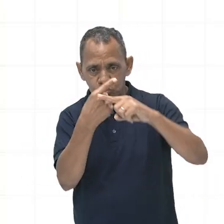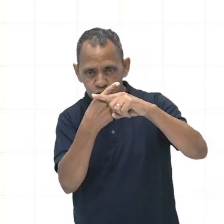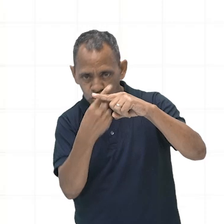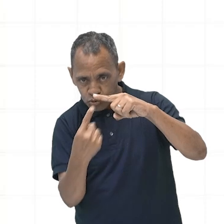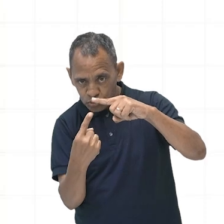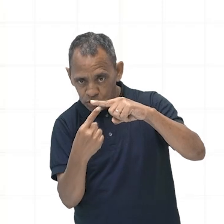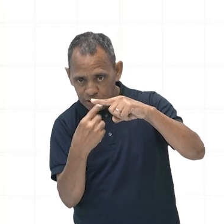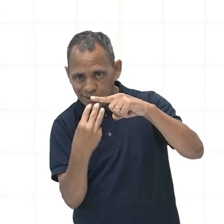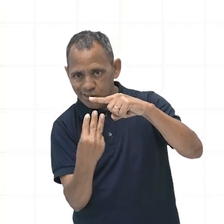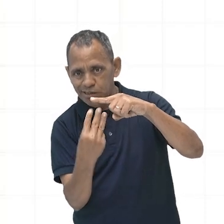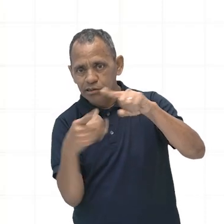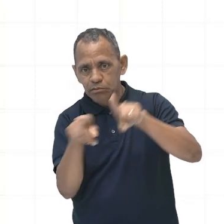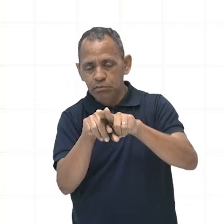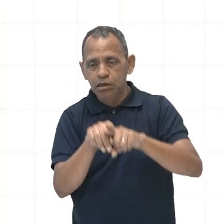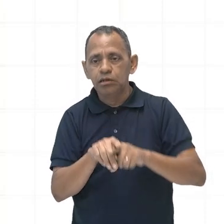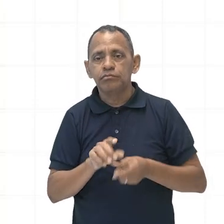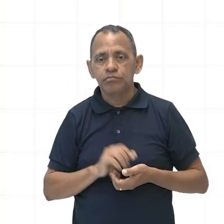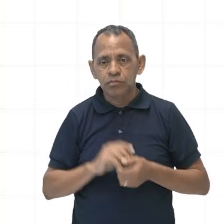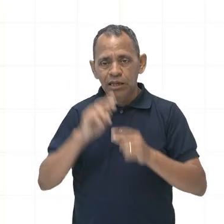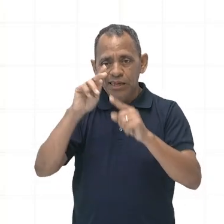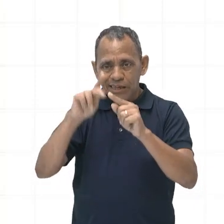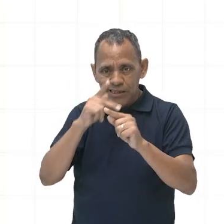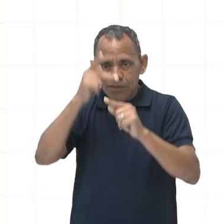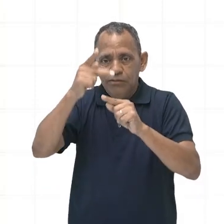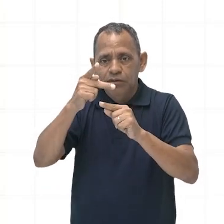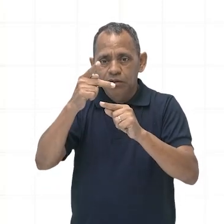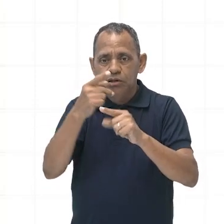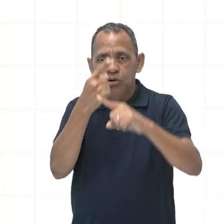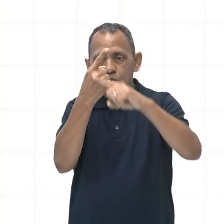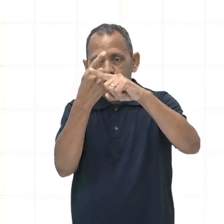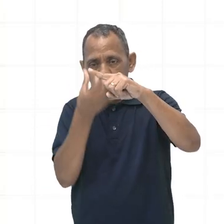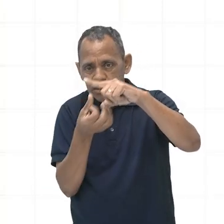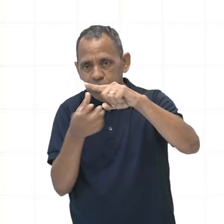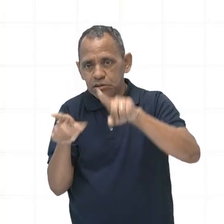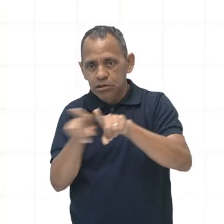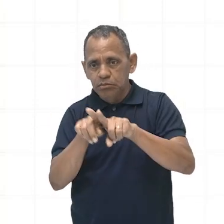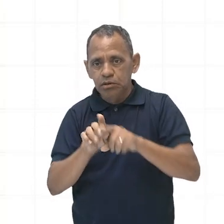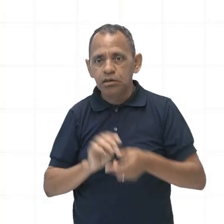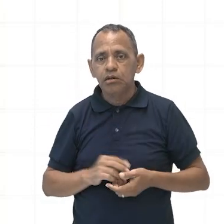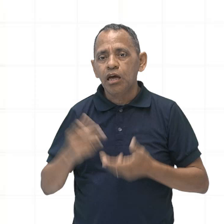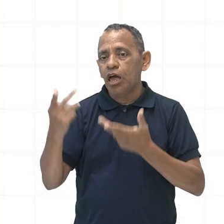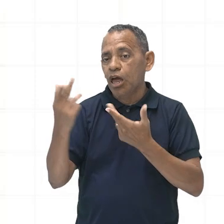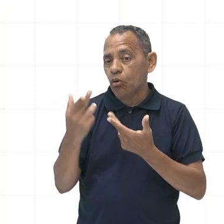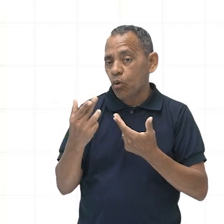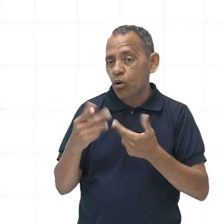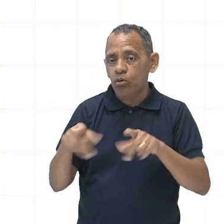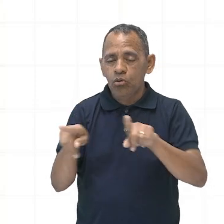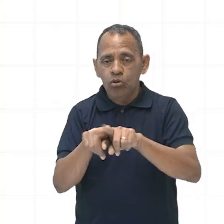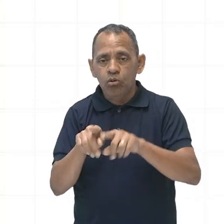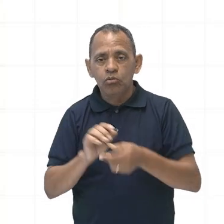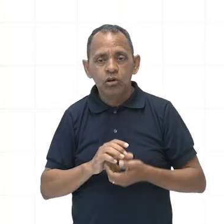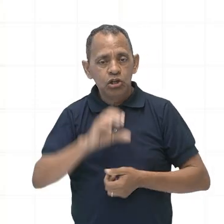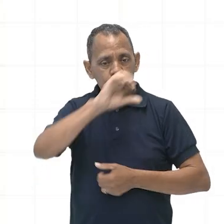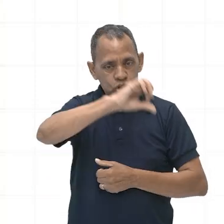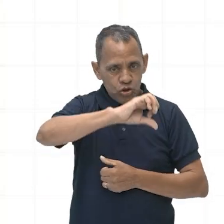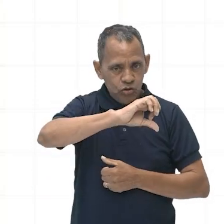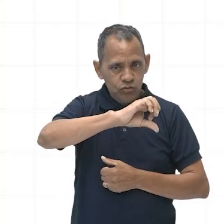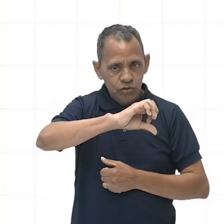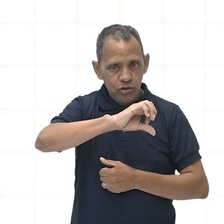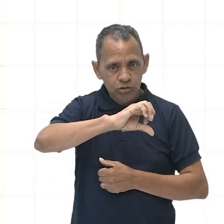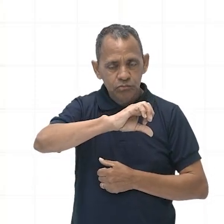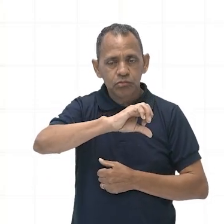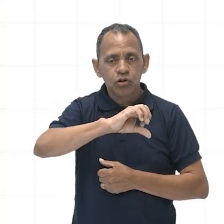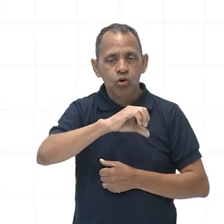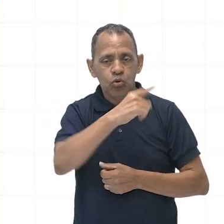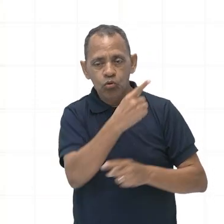a 1/6. Então, isso aqui é a mesma coisa que 9, 1 vezes